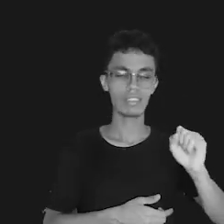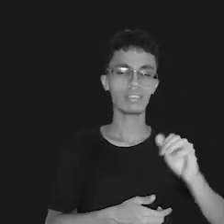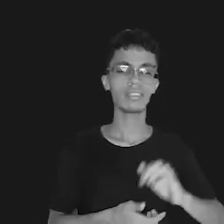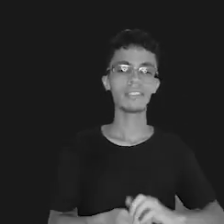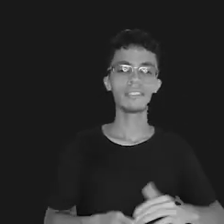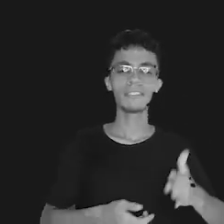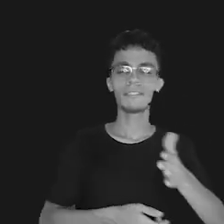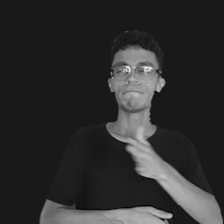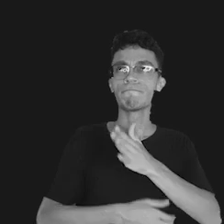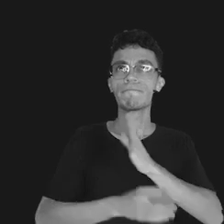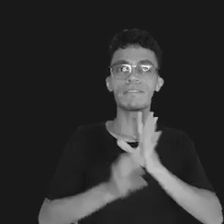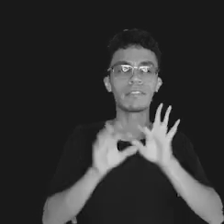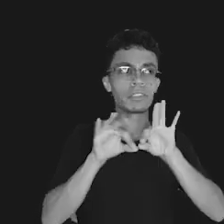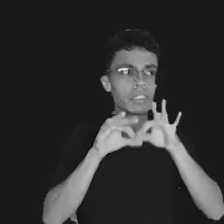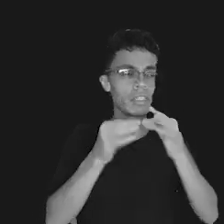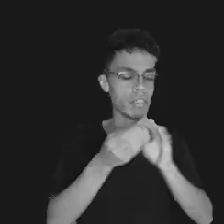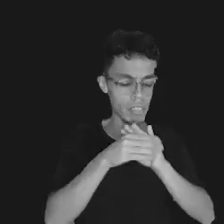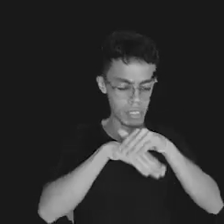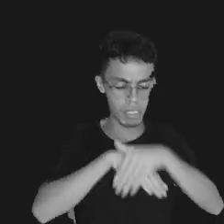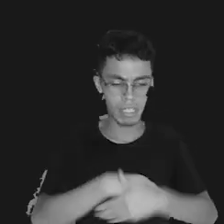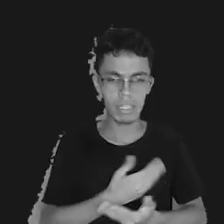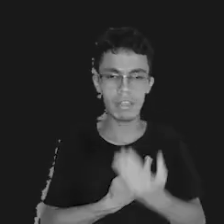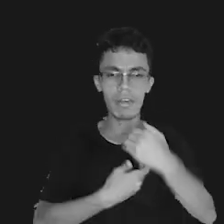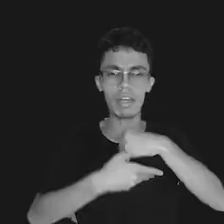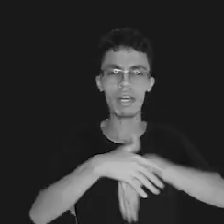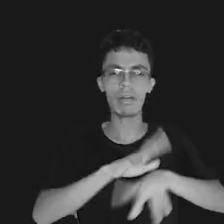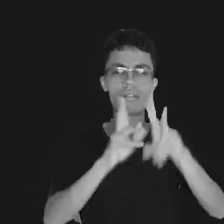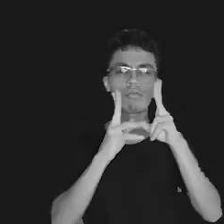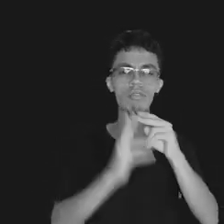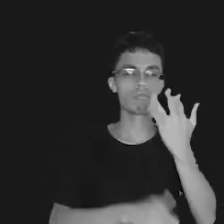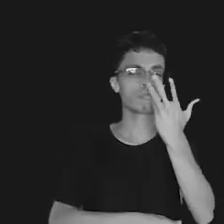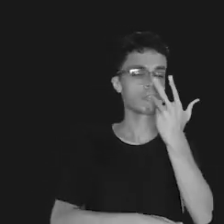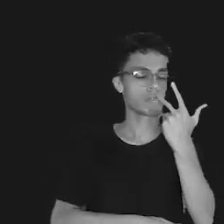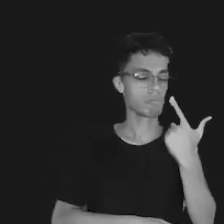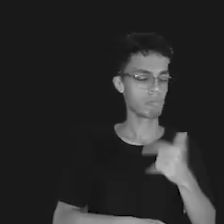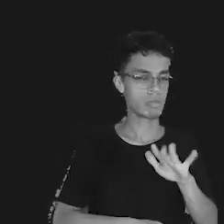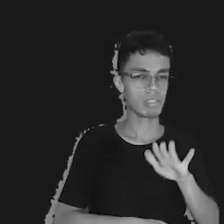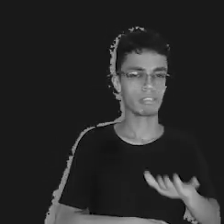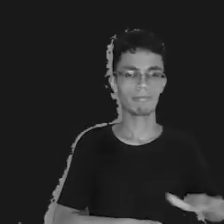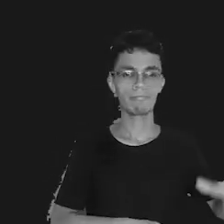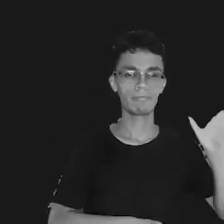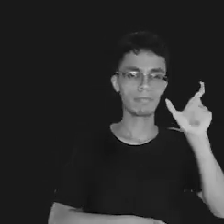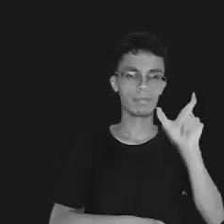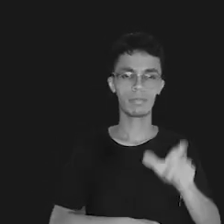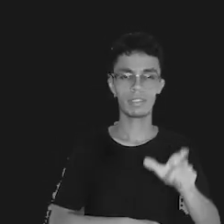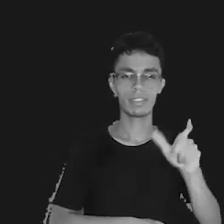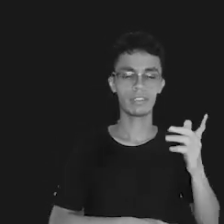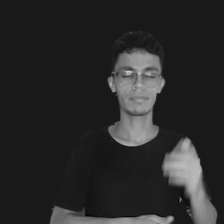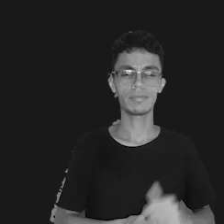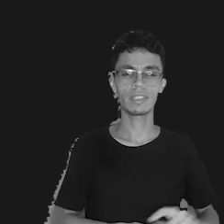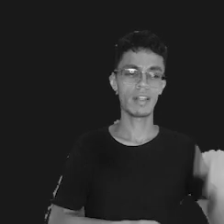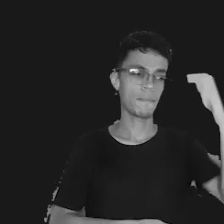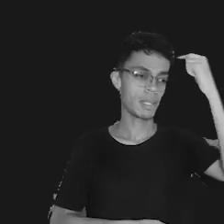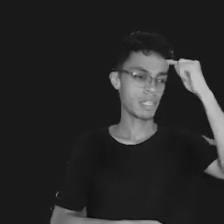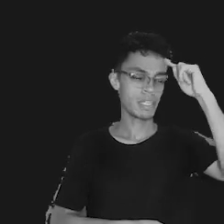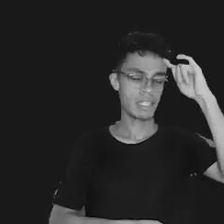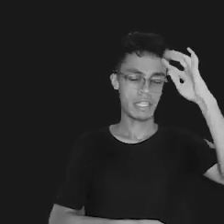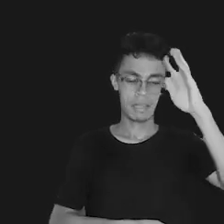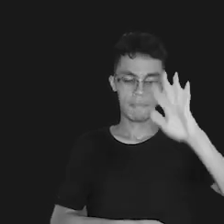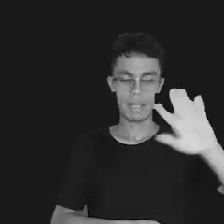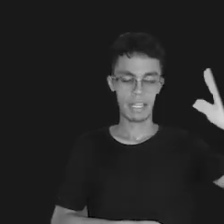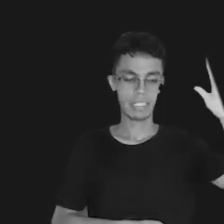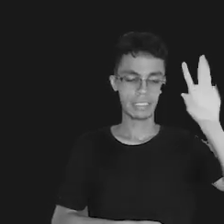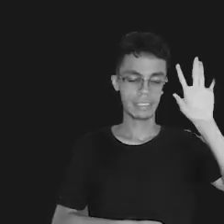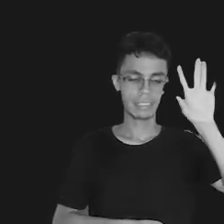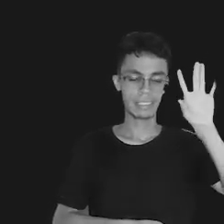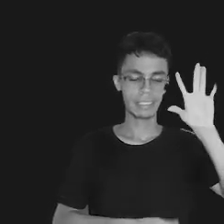de peito inocente, por dentro uma criança imensa que até com as palavras se ressente? Pensais que nesse caso